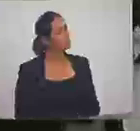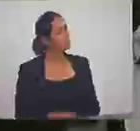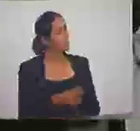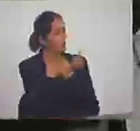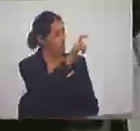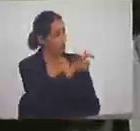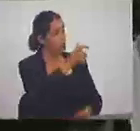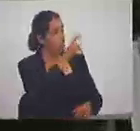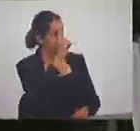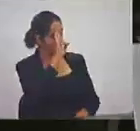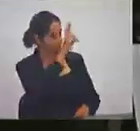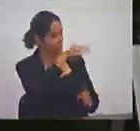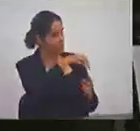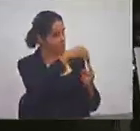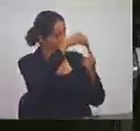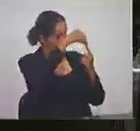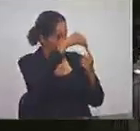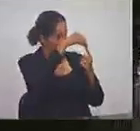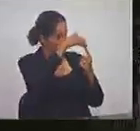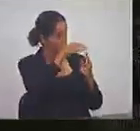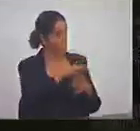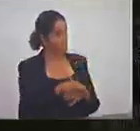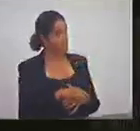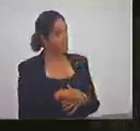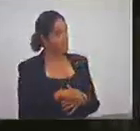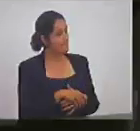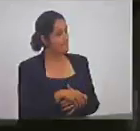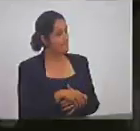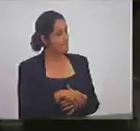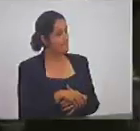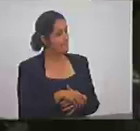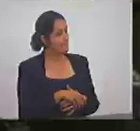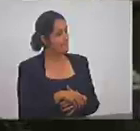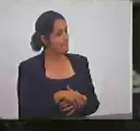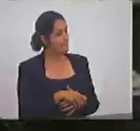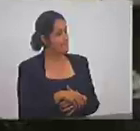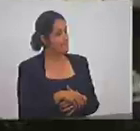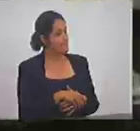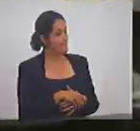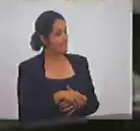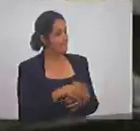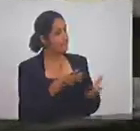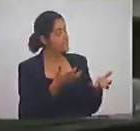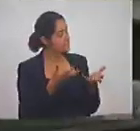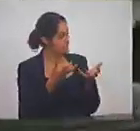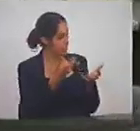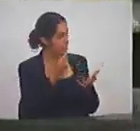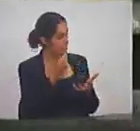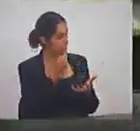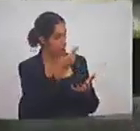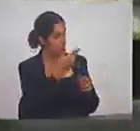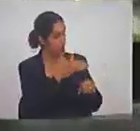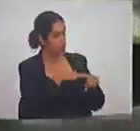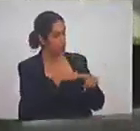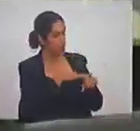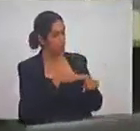líder, e também o Marcelino Poli, que se faz presente, secretário, eu queria que você levasse ao prefeito. Nós tivemos aí